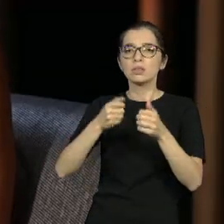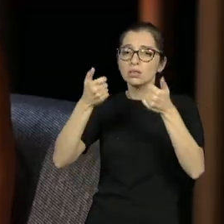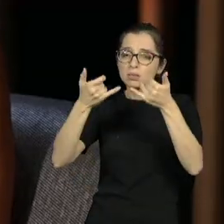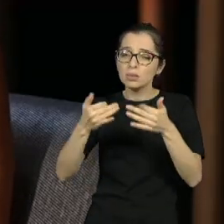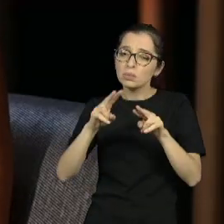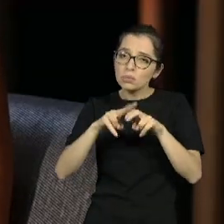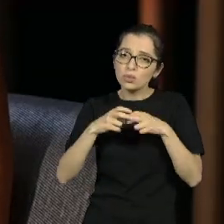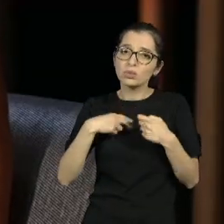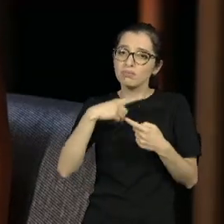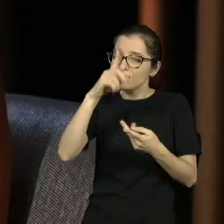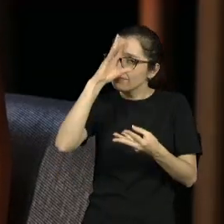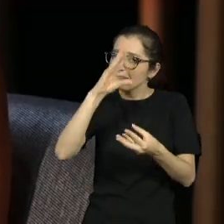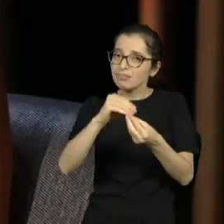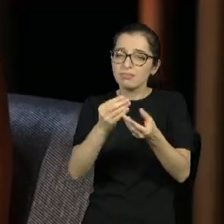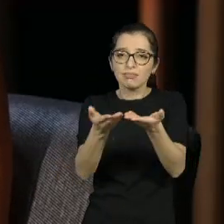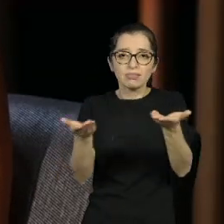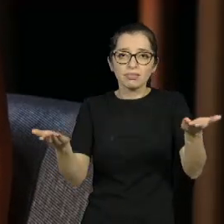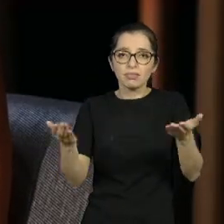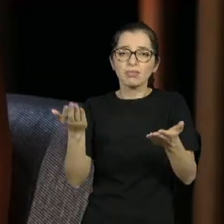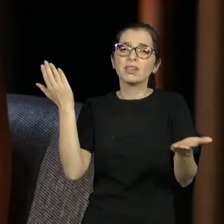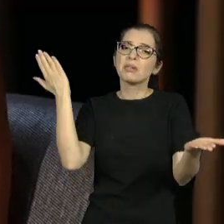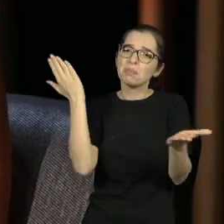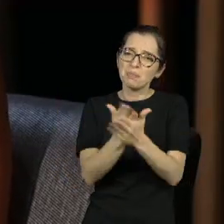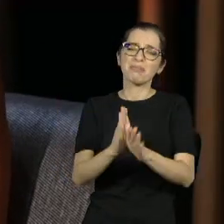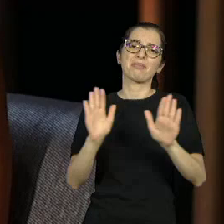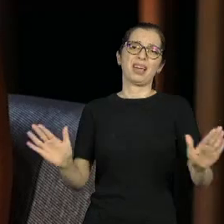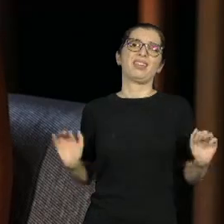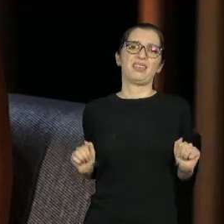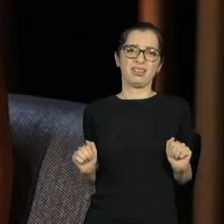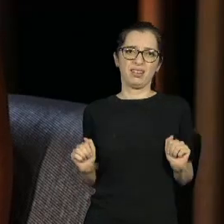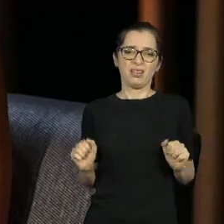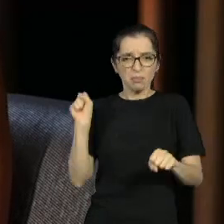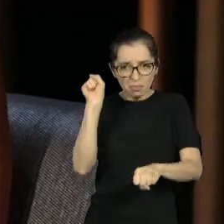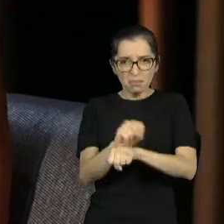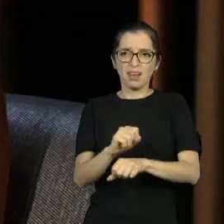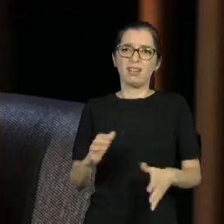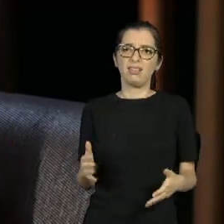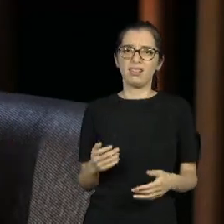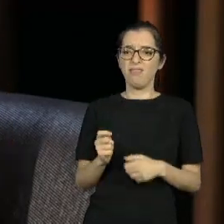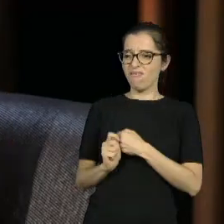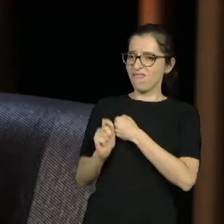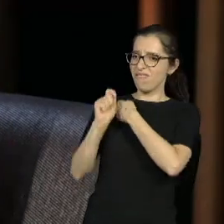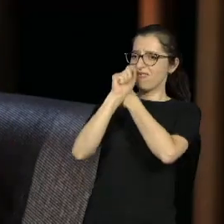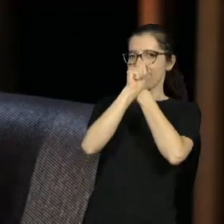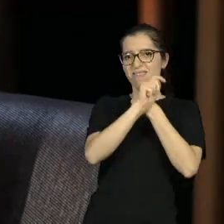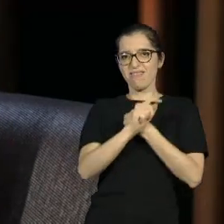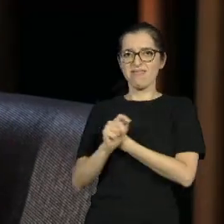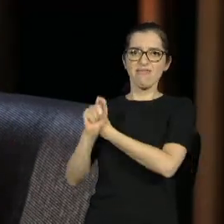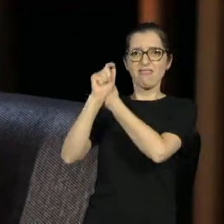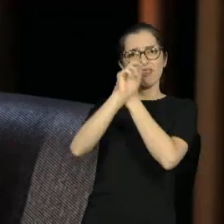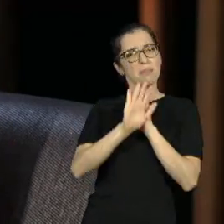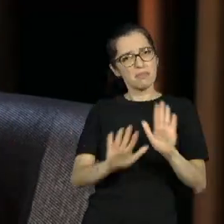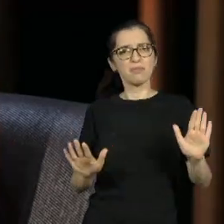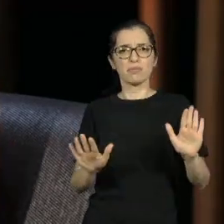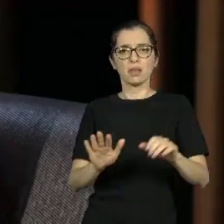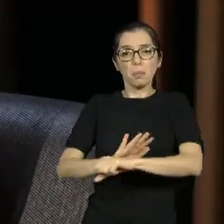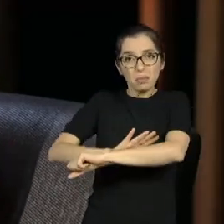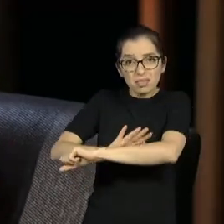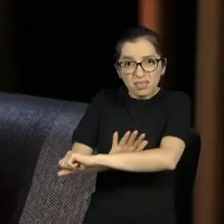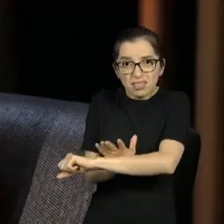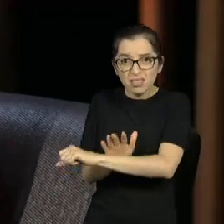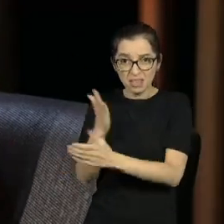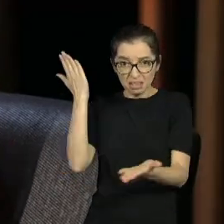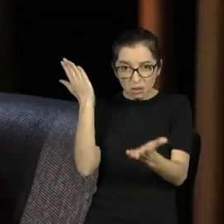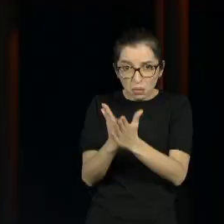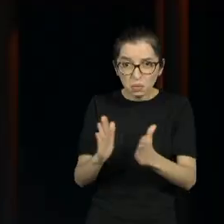que eu acho que a gente tem que parar de com esse autoengano e tem que ter racismo na veia para a